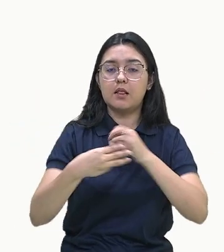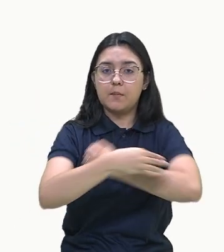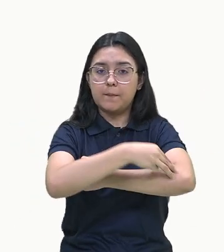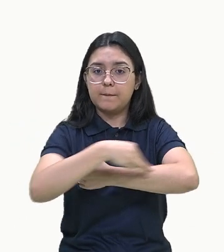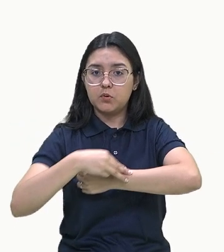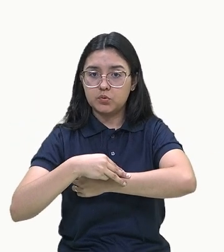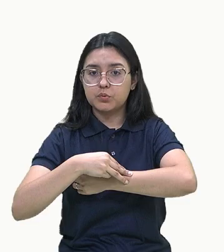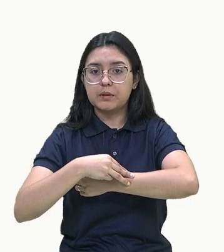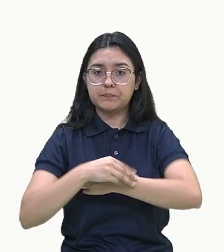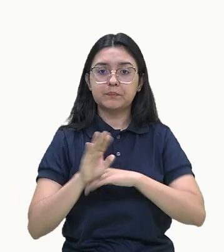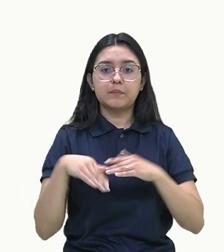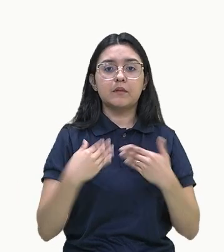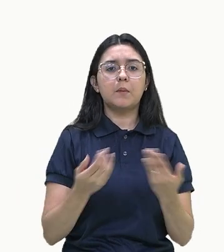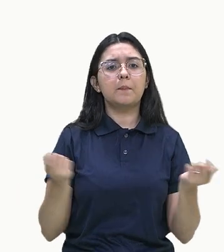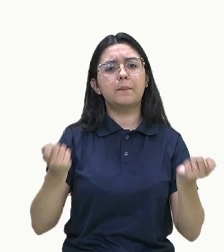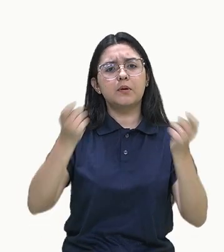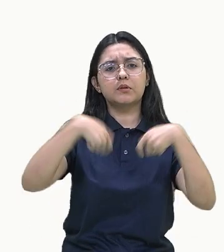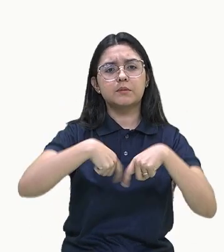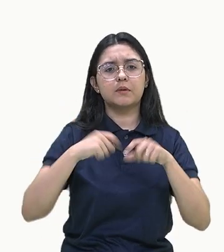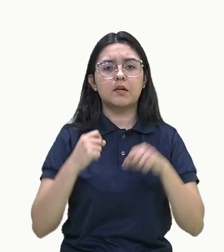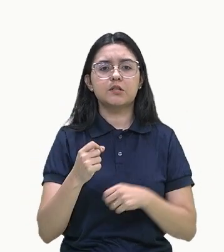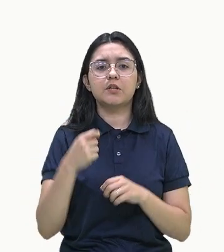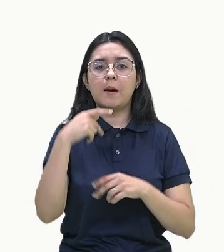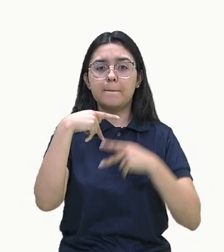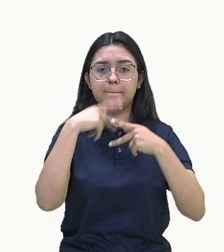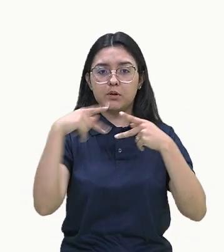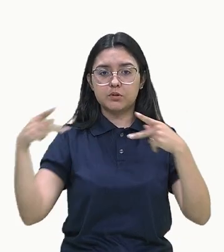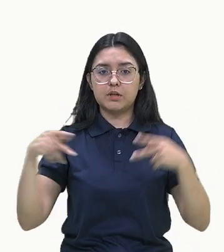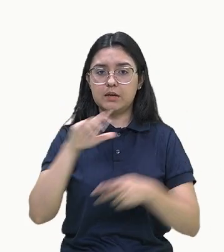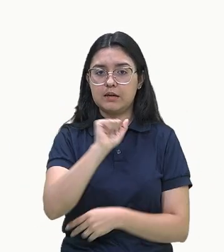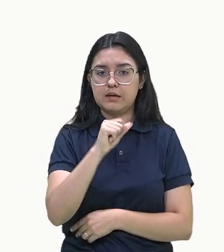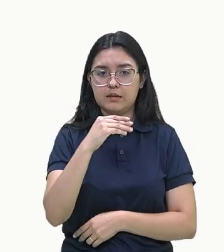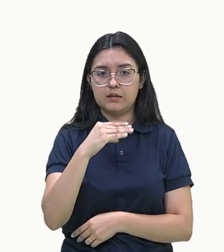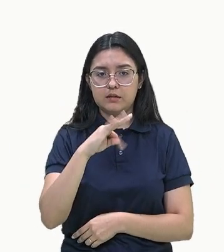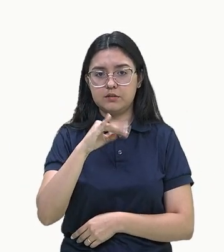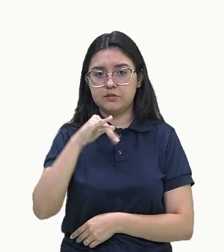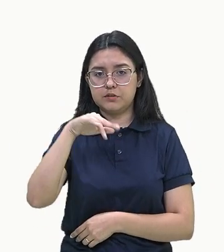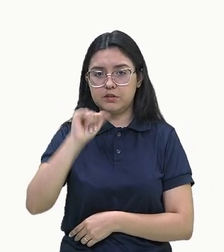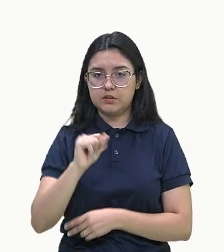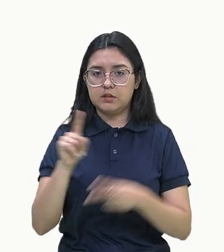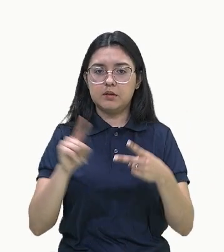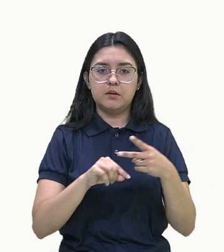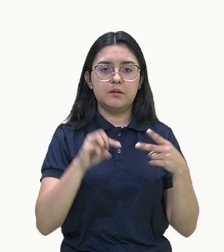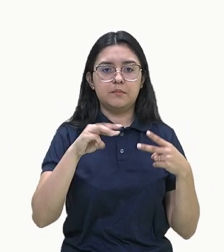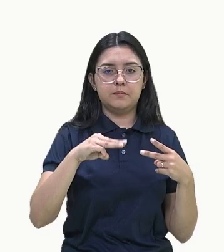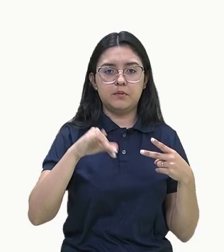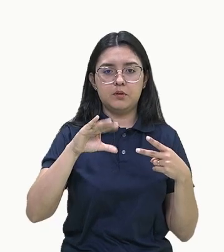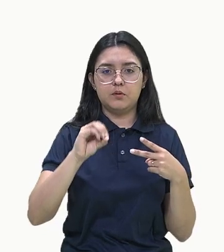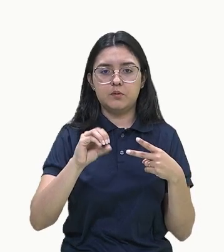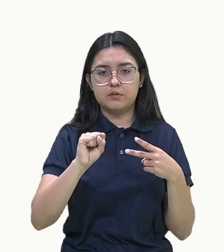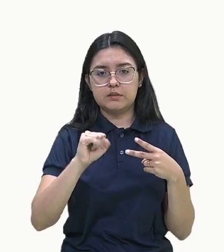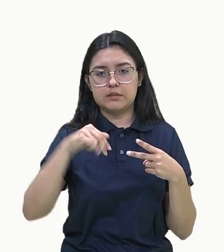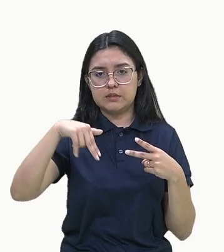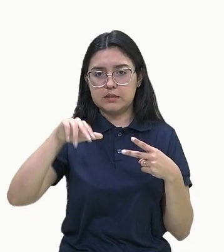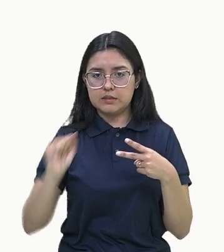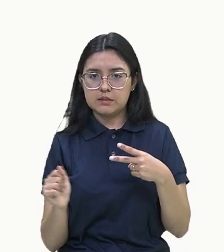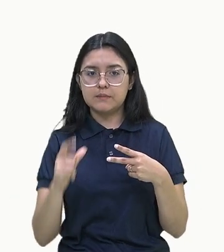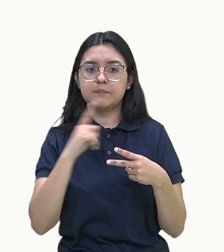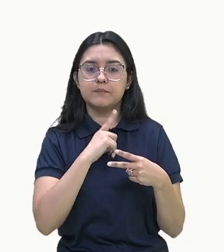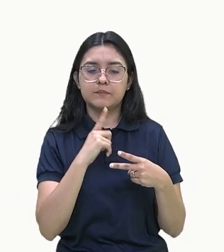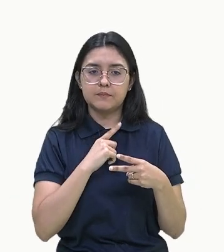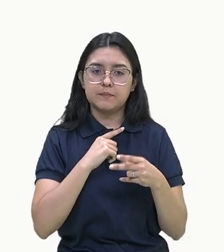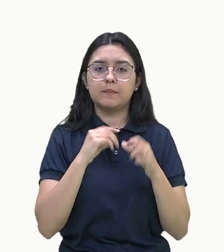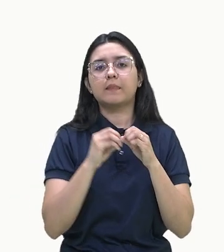e assim permite com que as proteínas, actina e miosina deslizem sobre umas